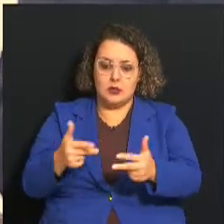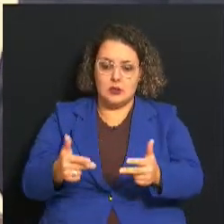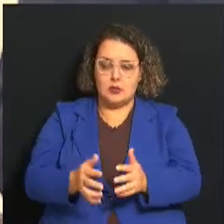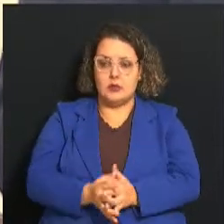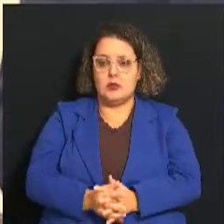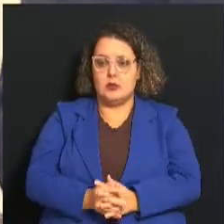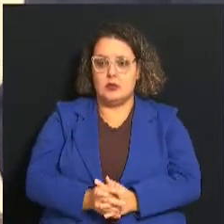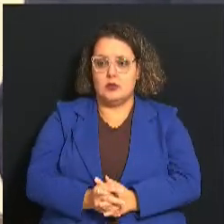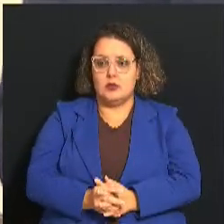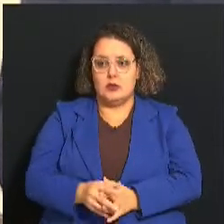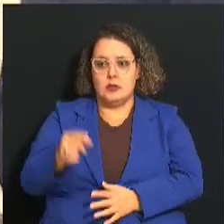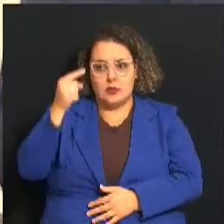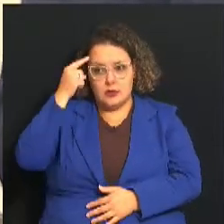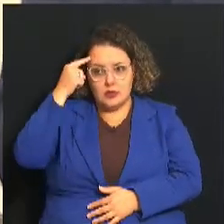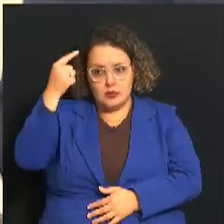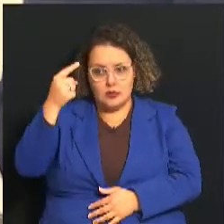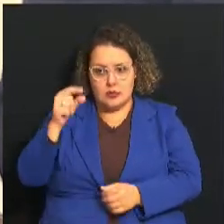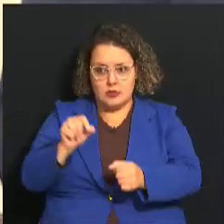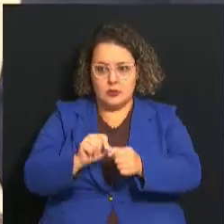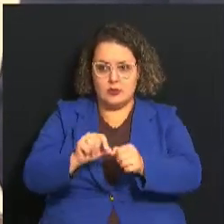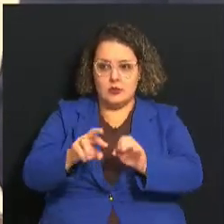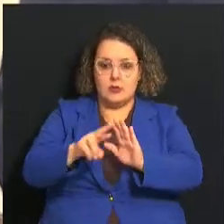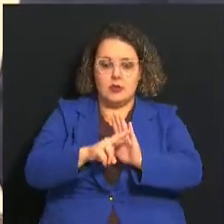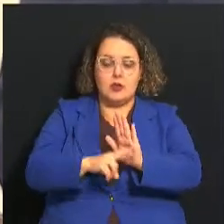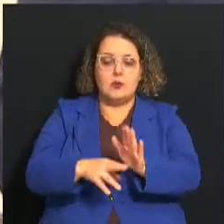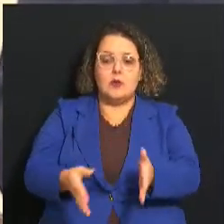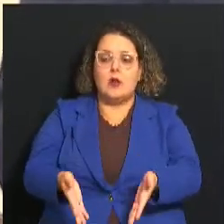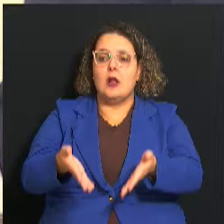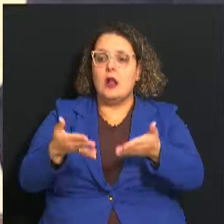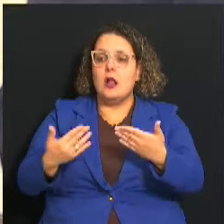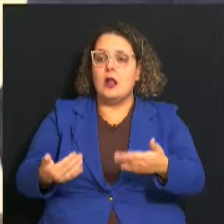foi fazer também um regimento leve, sem